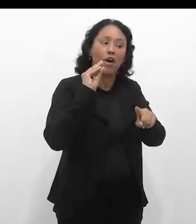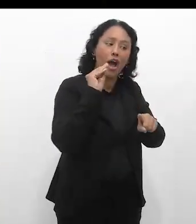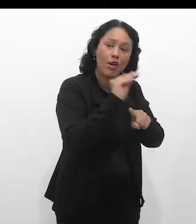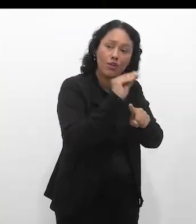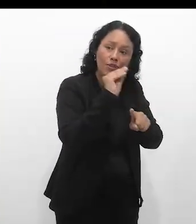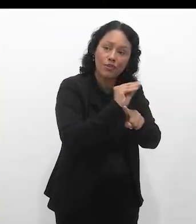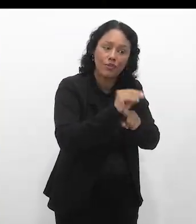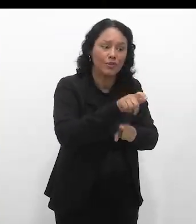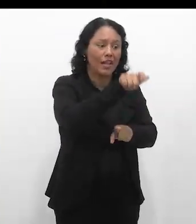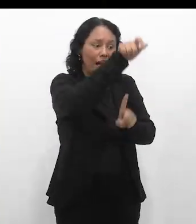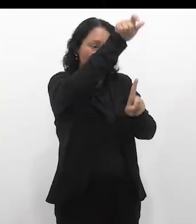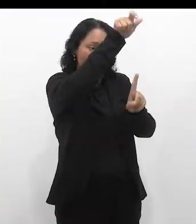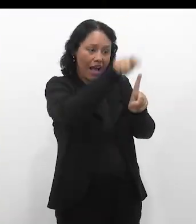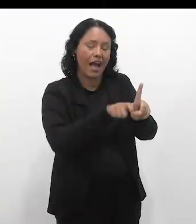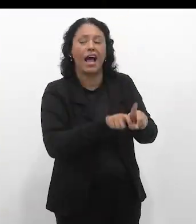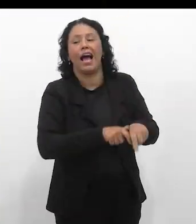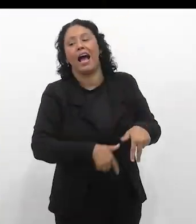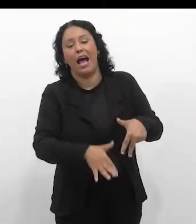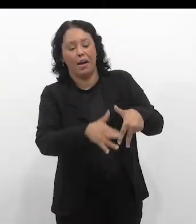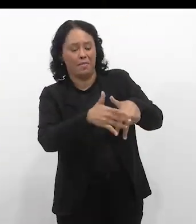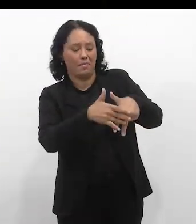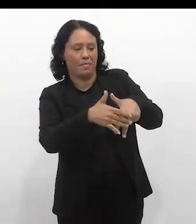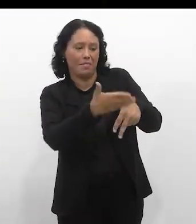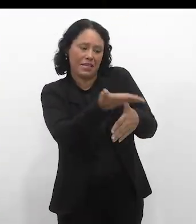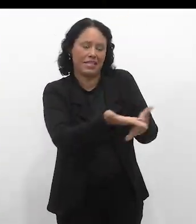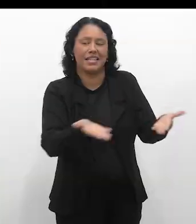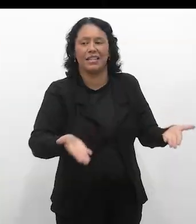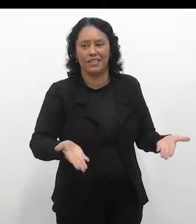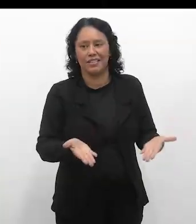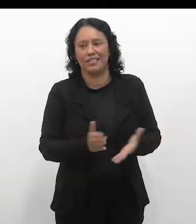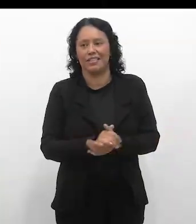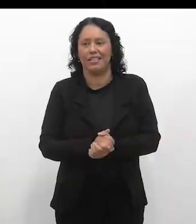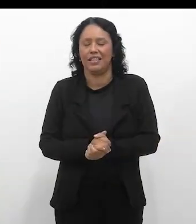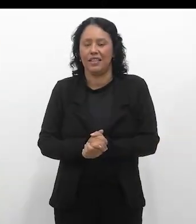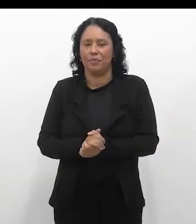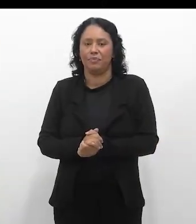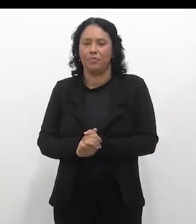junto, que ele precisa trabalhar junto, ele não consegue resolver isso sozinho. Ele não é